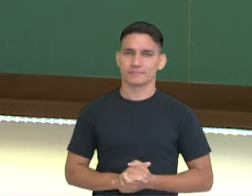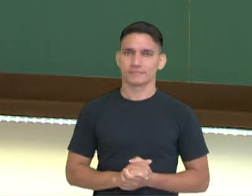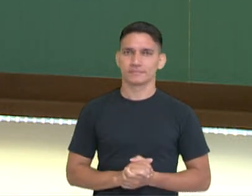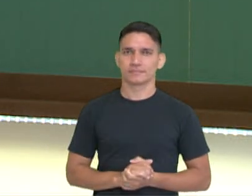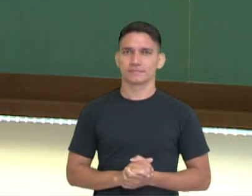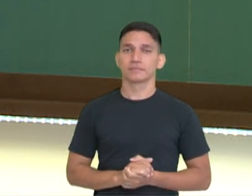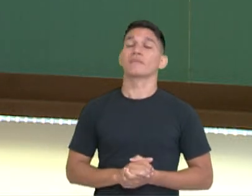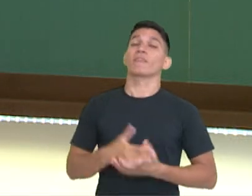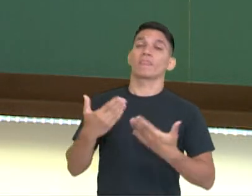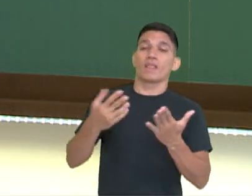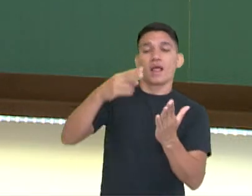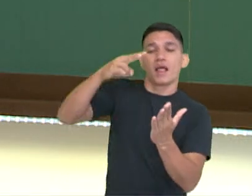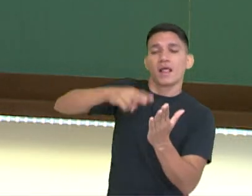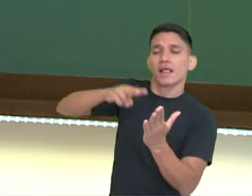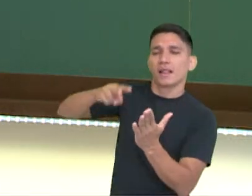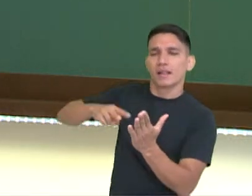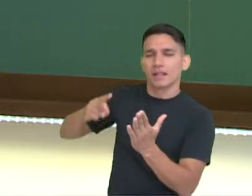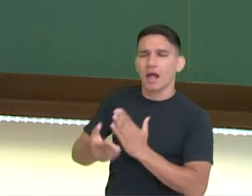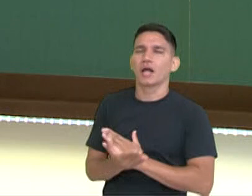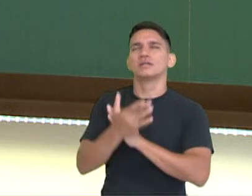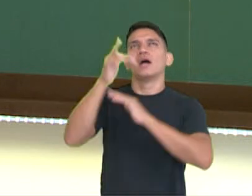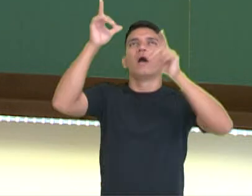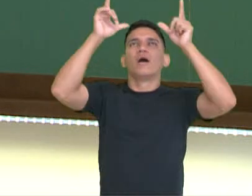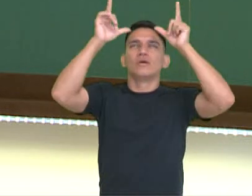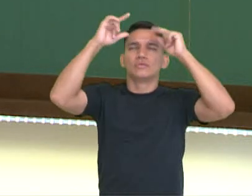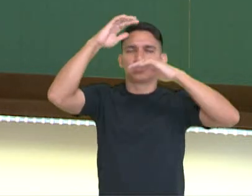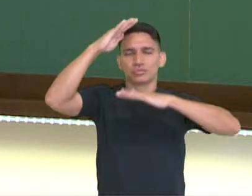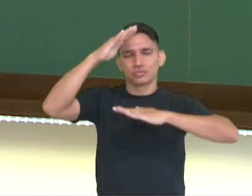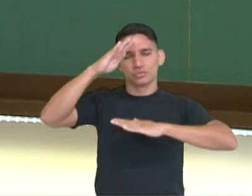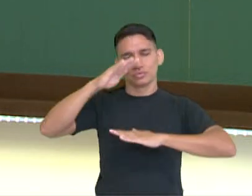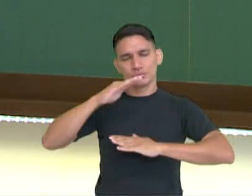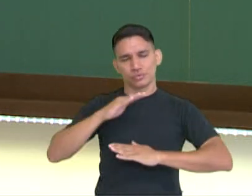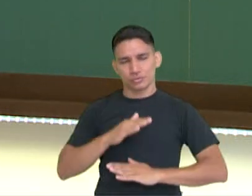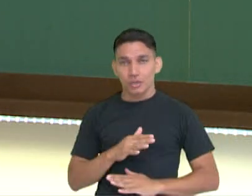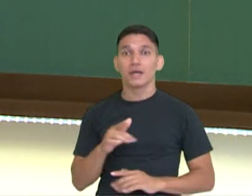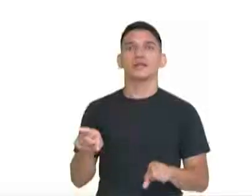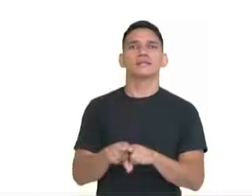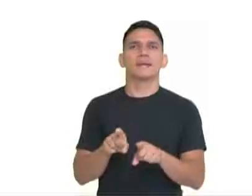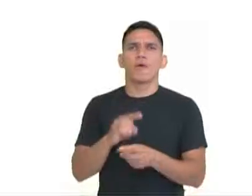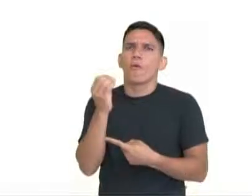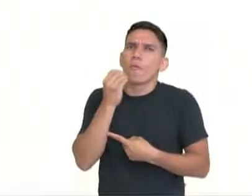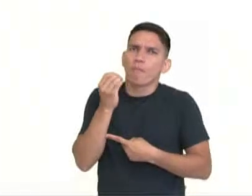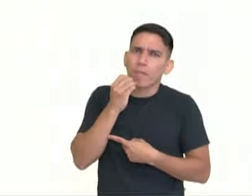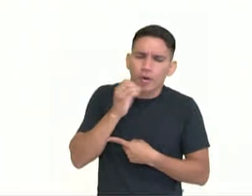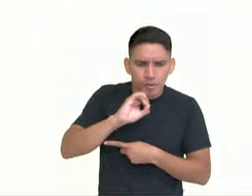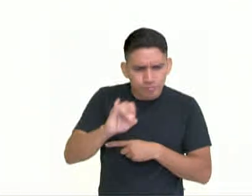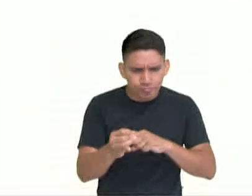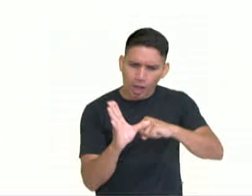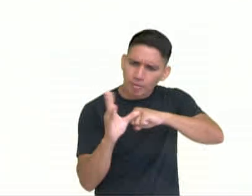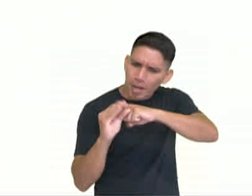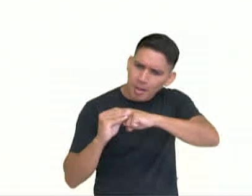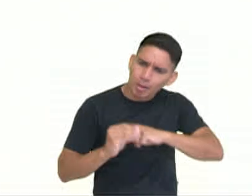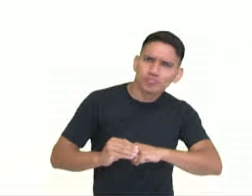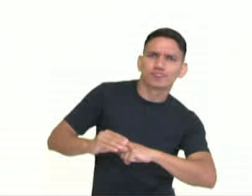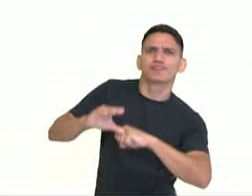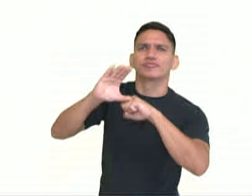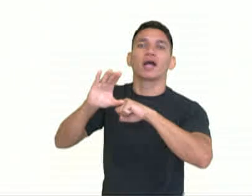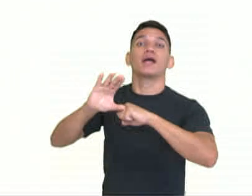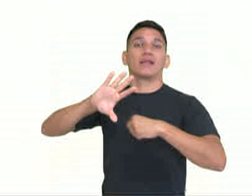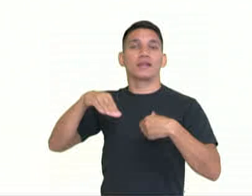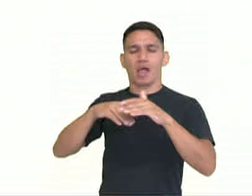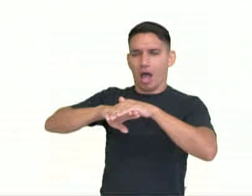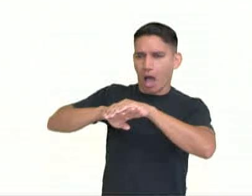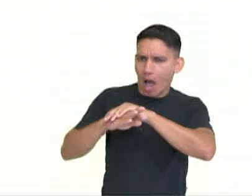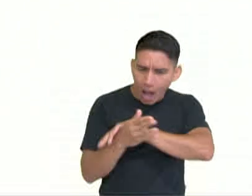A leitura, além de relaxar, é uma grande oportunidade de adquirir conhecimentos. O hábito da leitura tem conquistado brasileiros